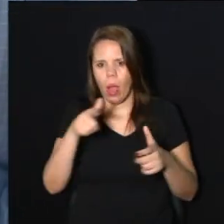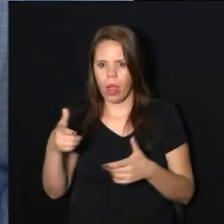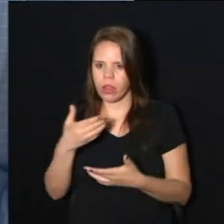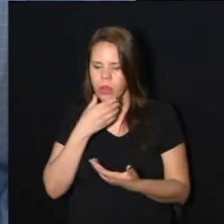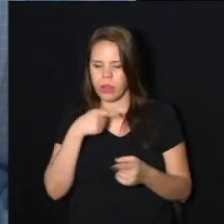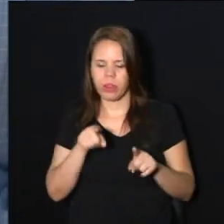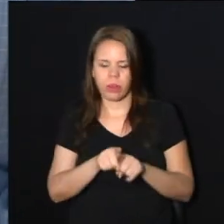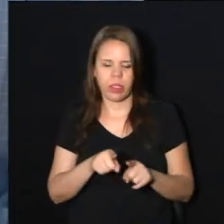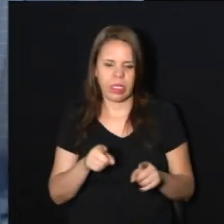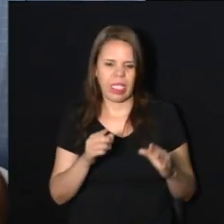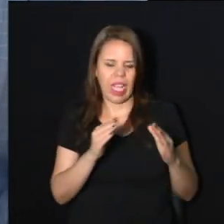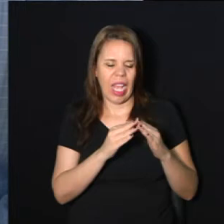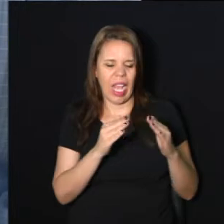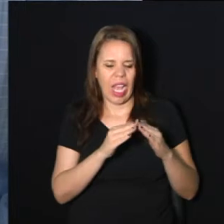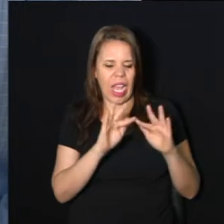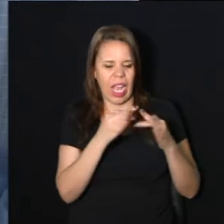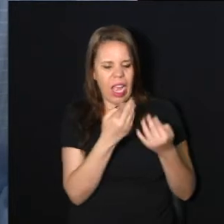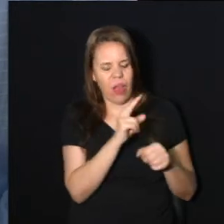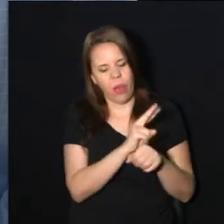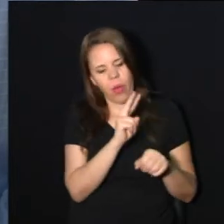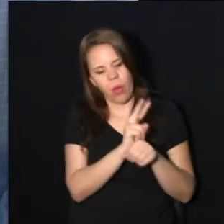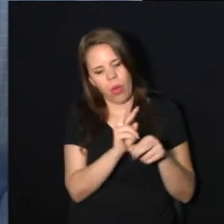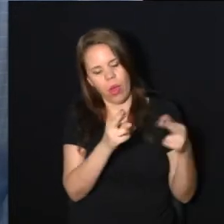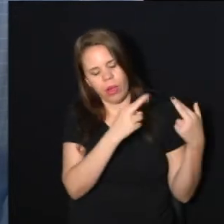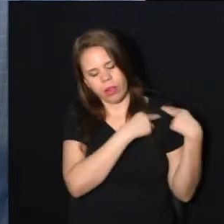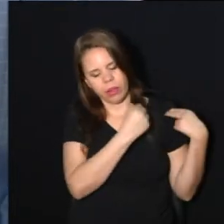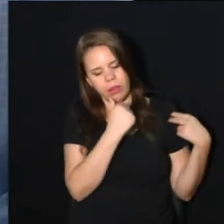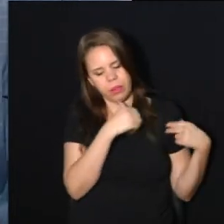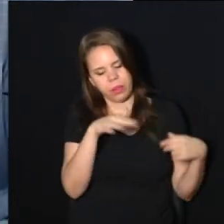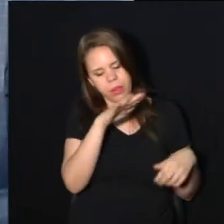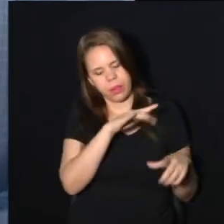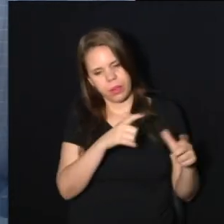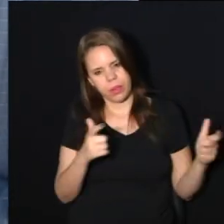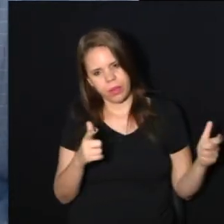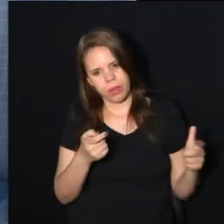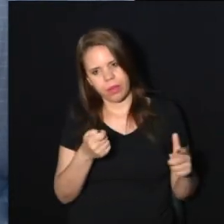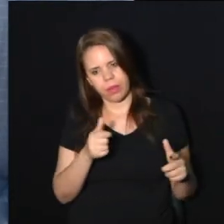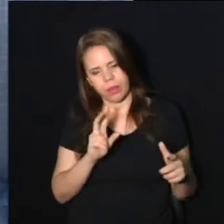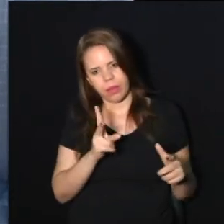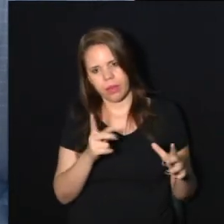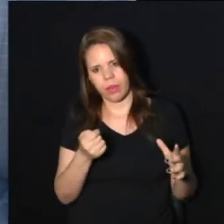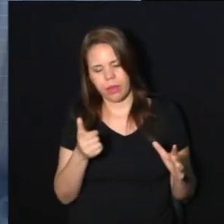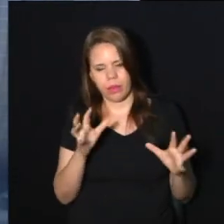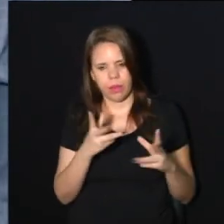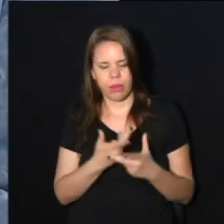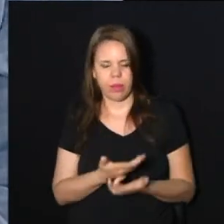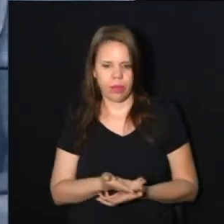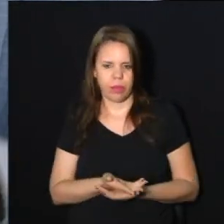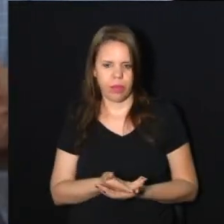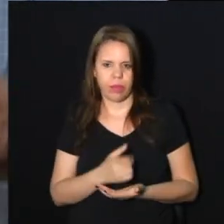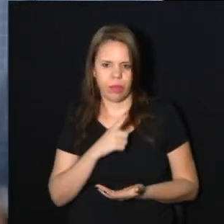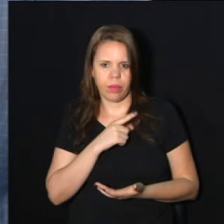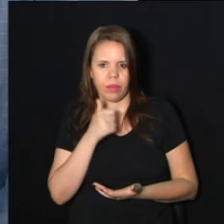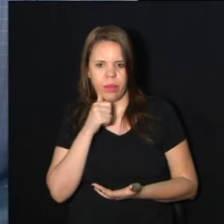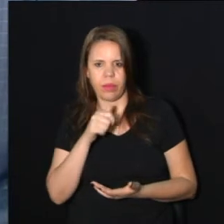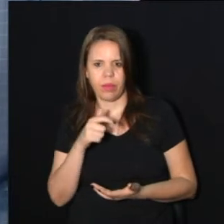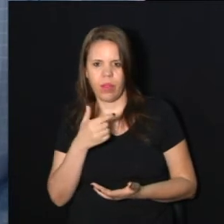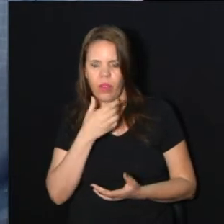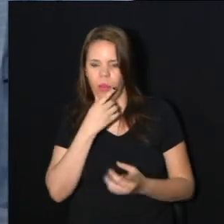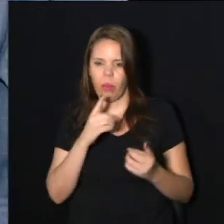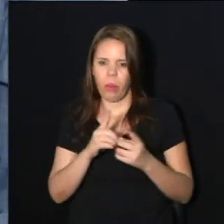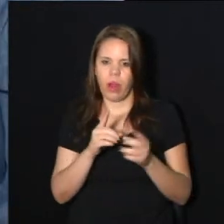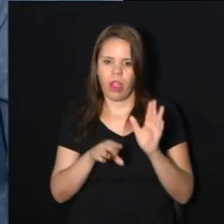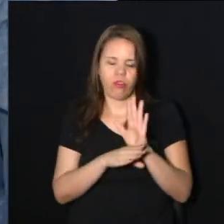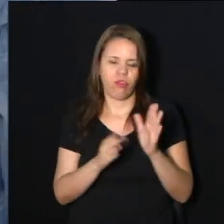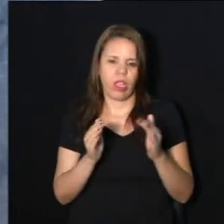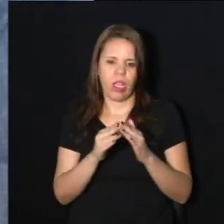as obrigações de casa, que ainda ficam por conta das mulheres, quase que totalmente. Você tem mulher que diz, meu marido me ajuda em